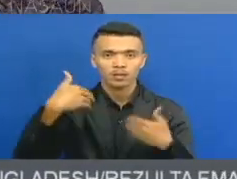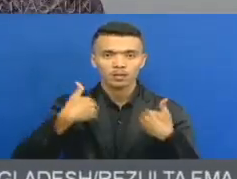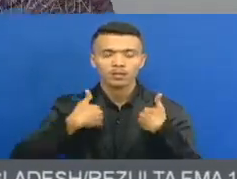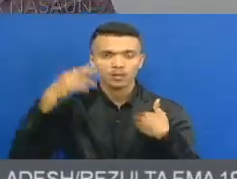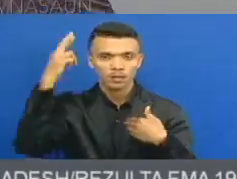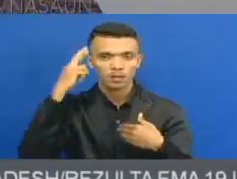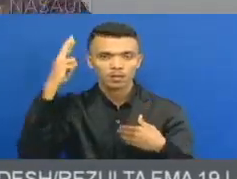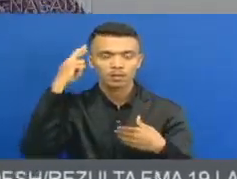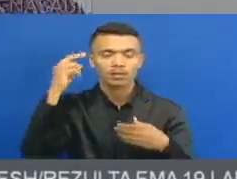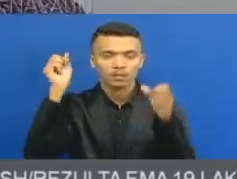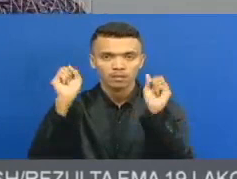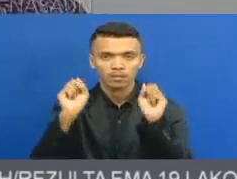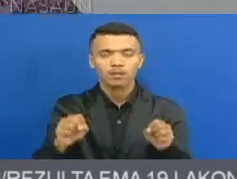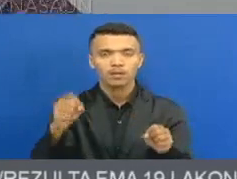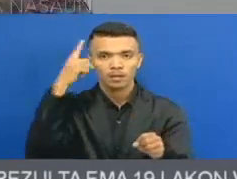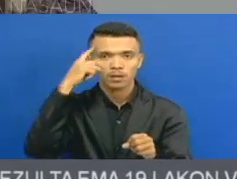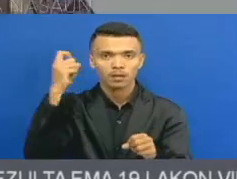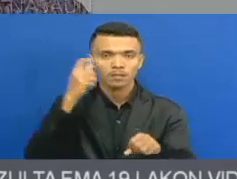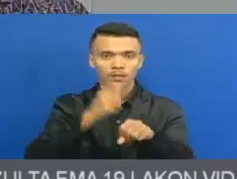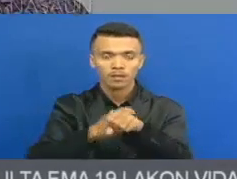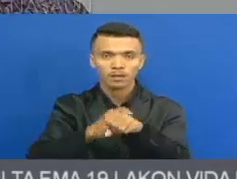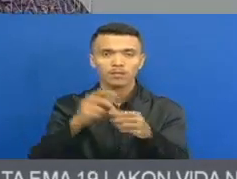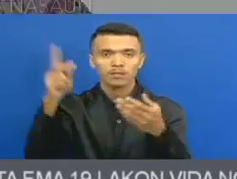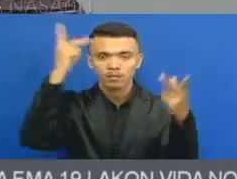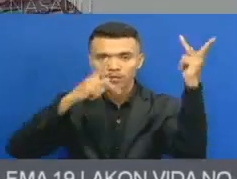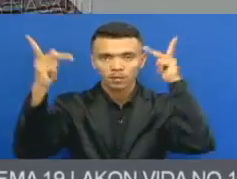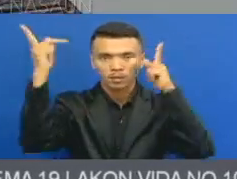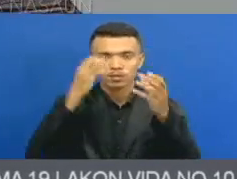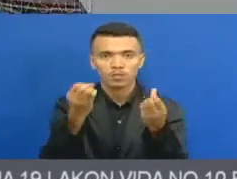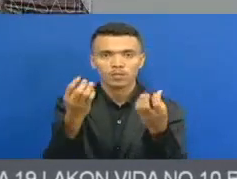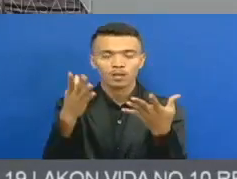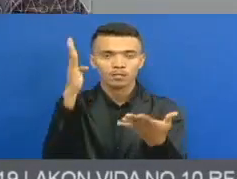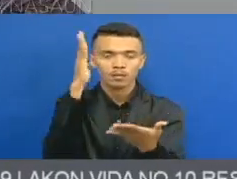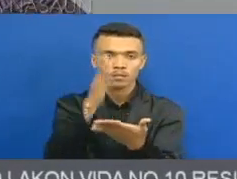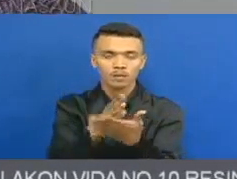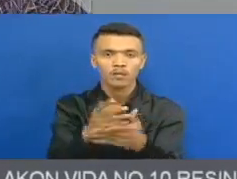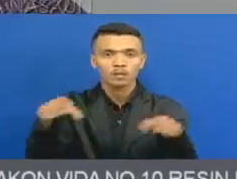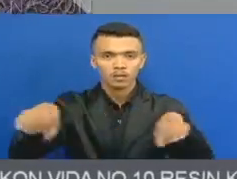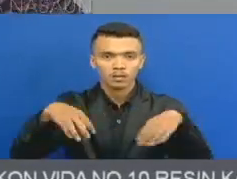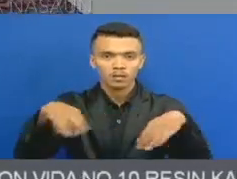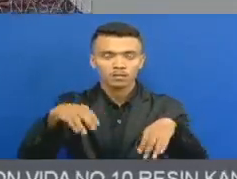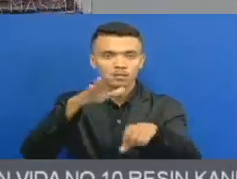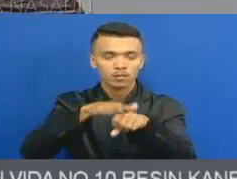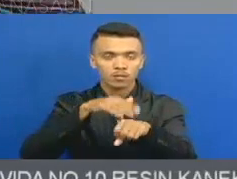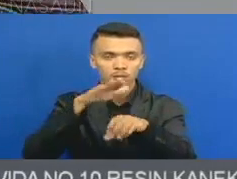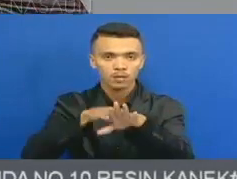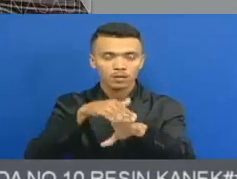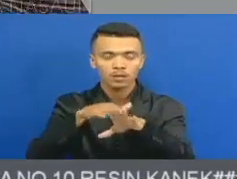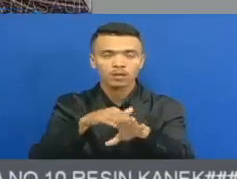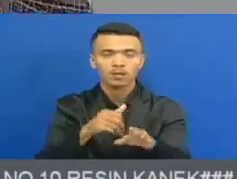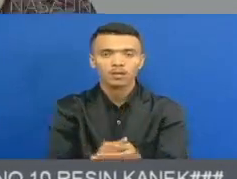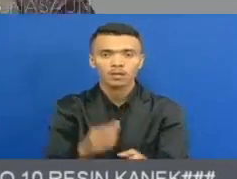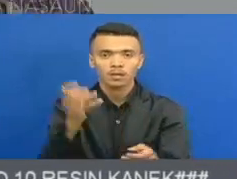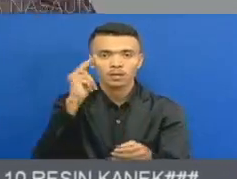bele tamba ninha tempo caso barak nebe pendente nea serviço lente liu da la roma